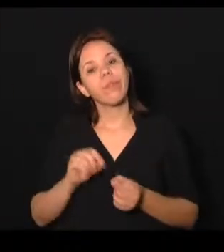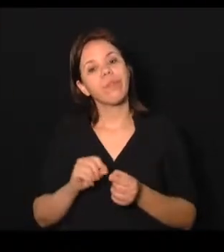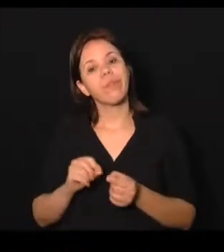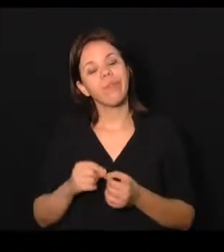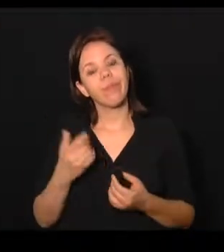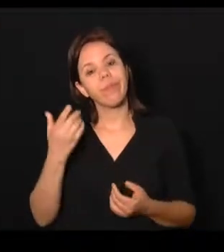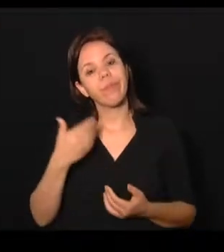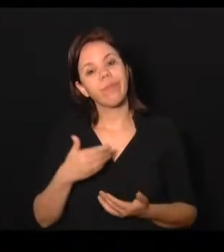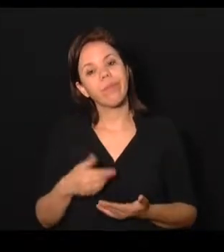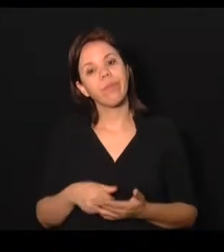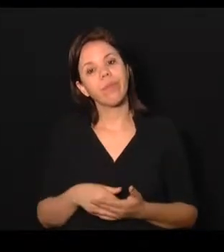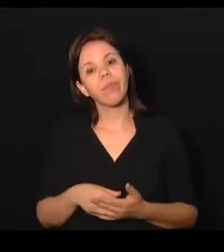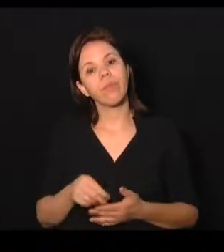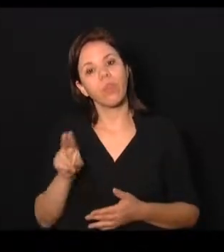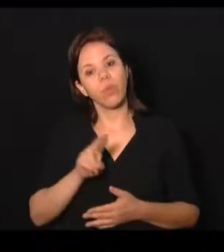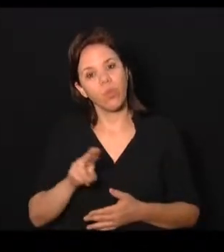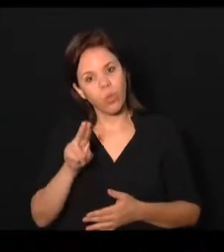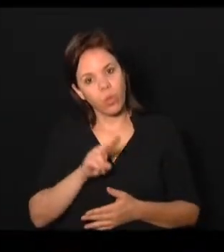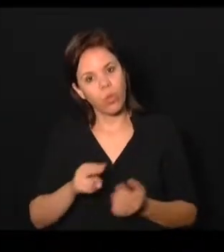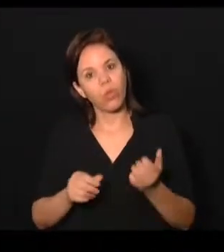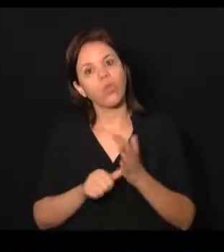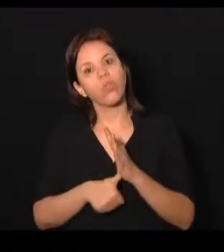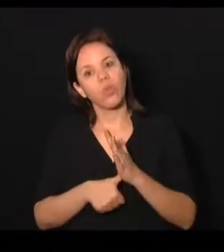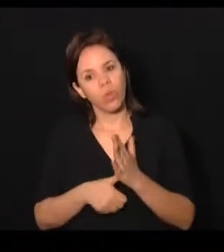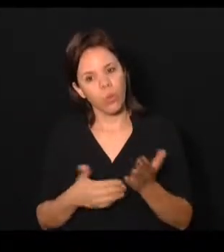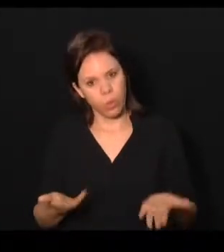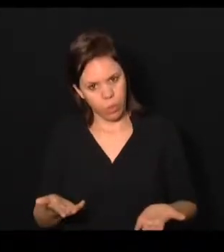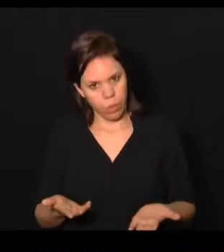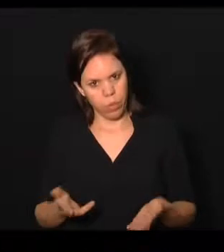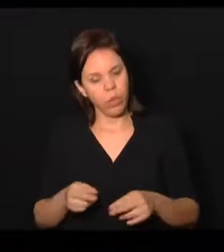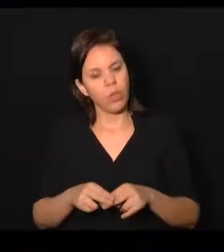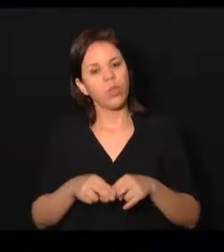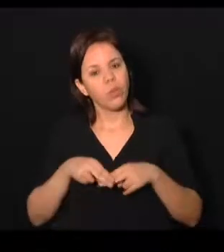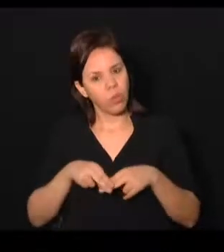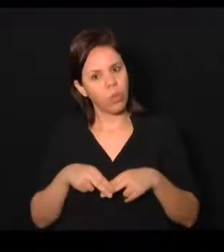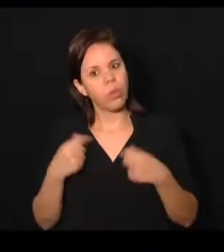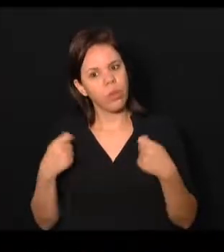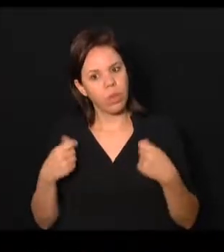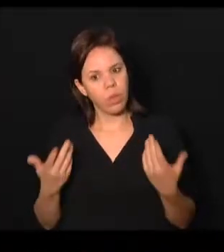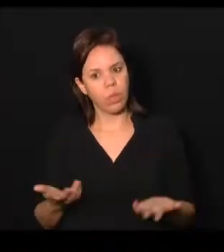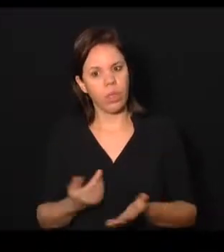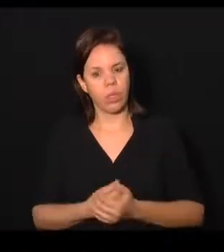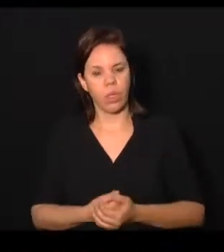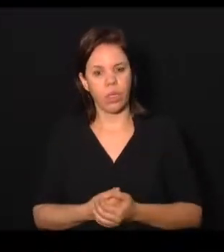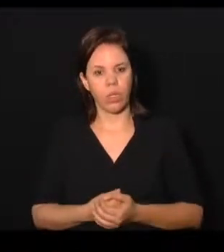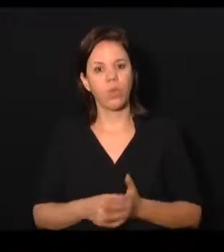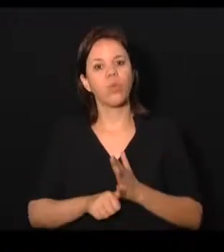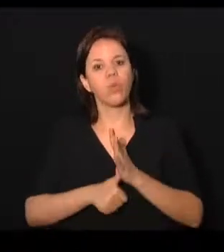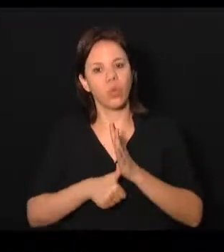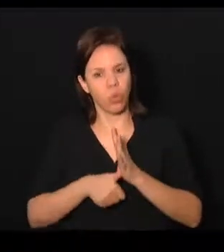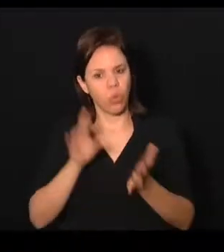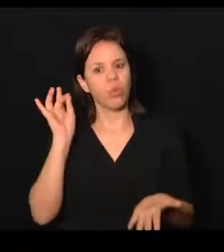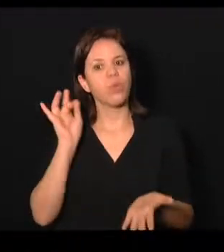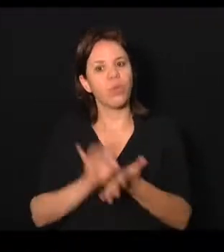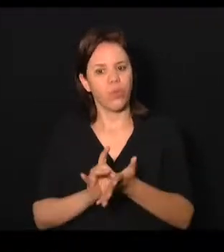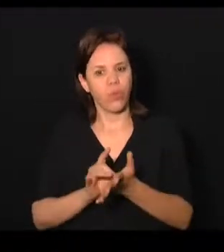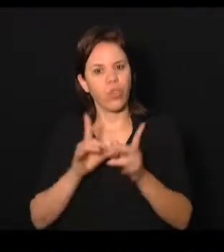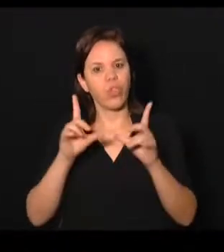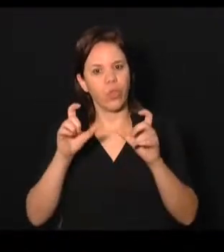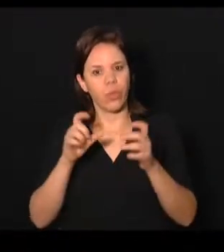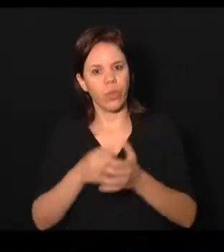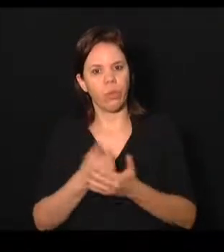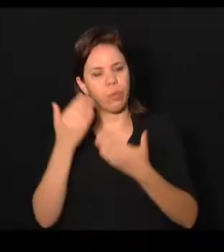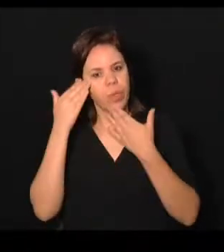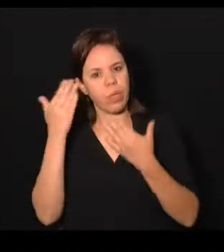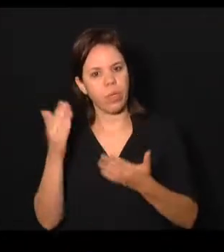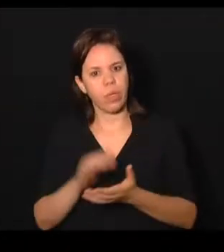oficialmente? Através dos nossos documentos, né? Então, é por isso que é necessário que seja um documento oficial com foto. Ok, obrigado,